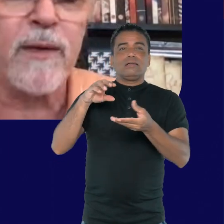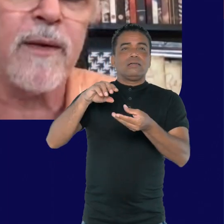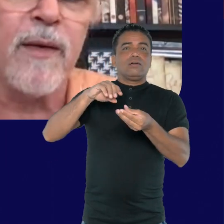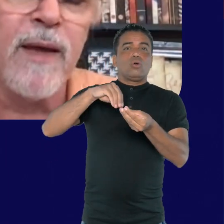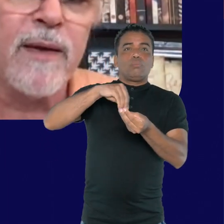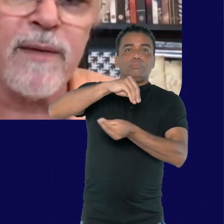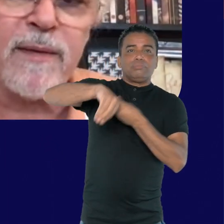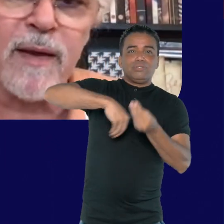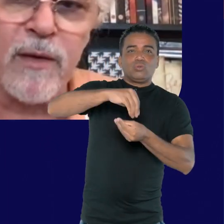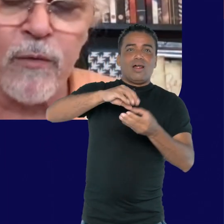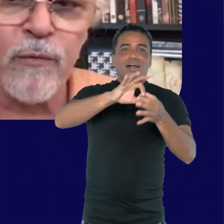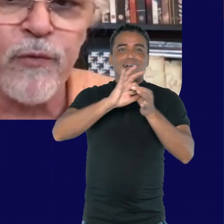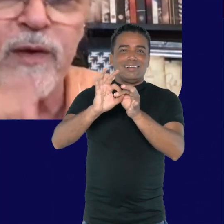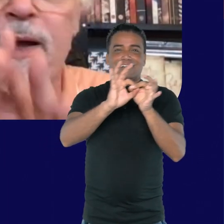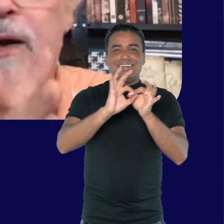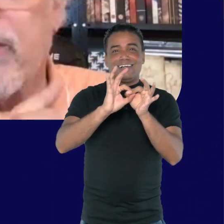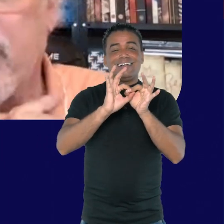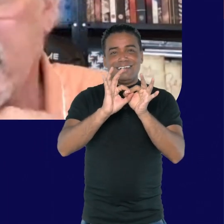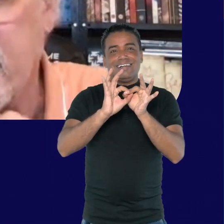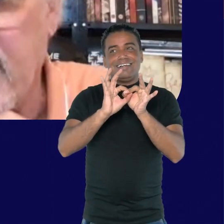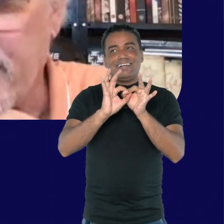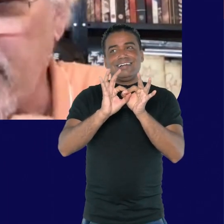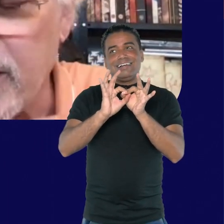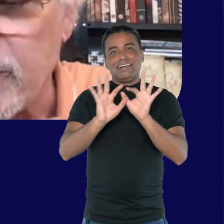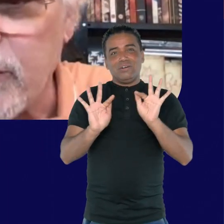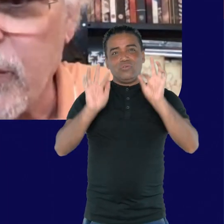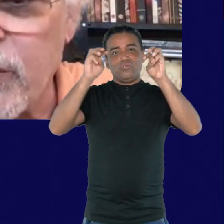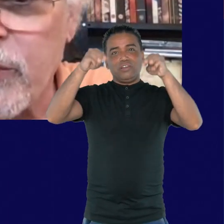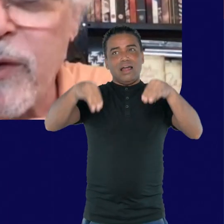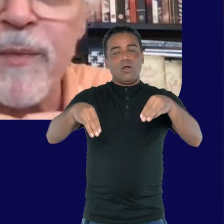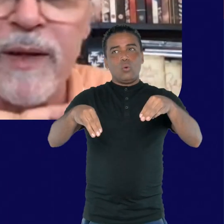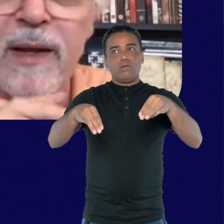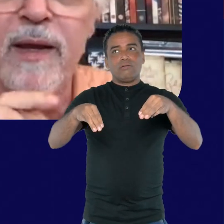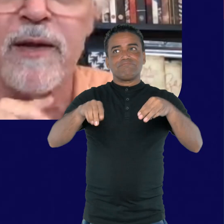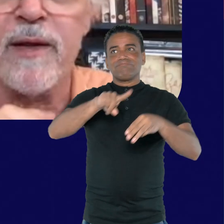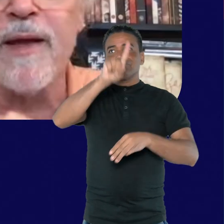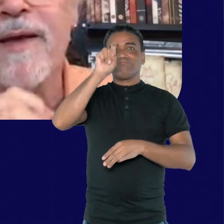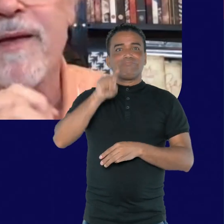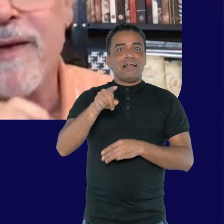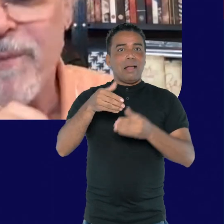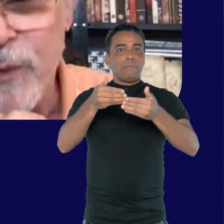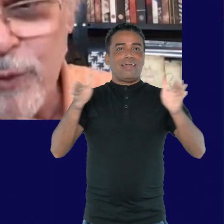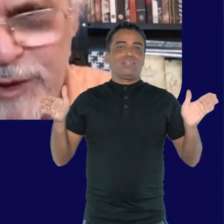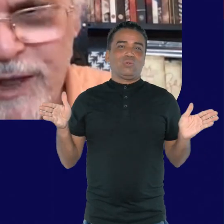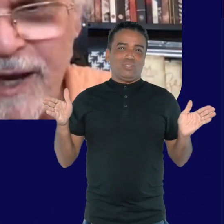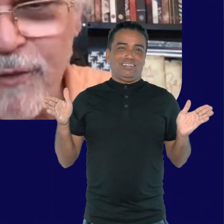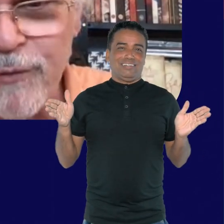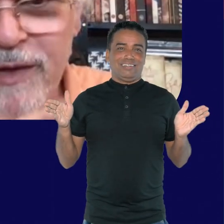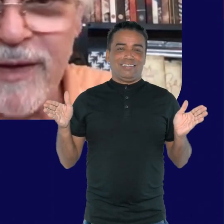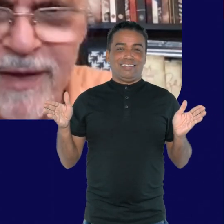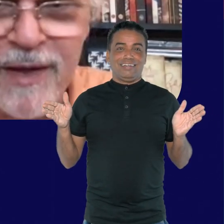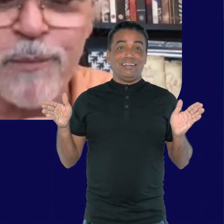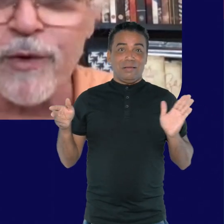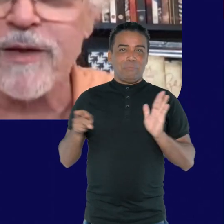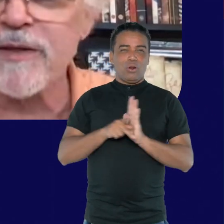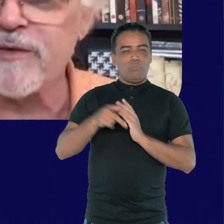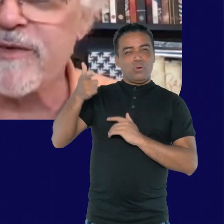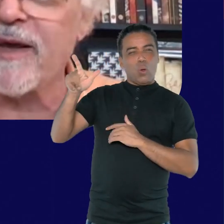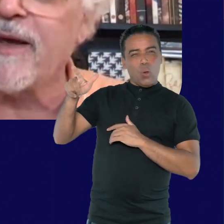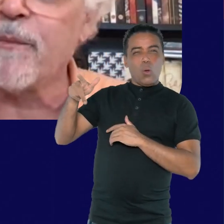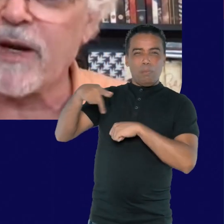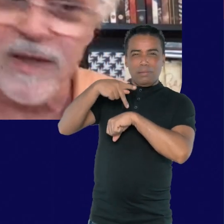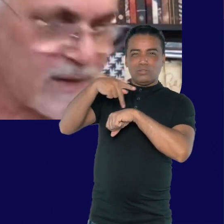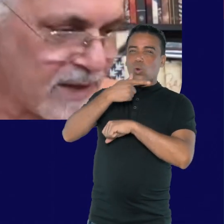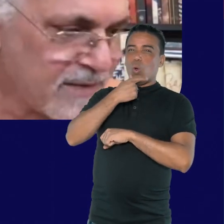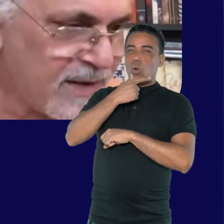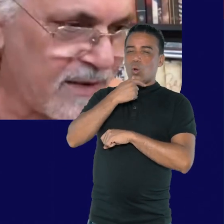conto que tenha um final em aberto, um conto à maneira do Tchekov, e aqui é importante